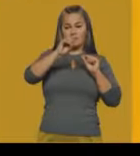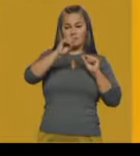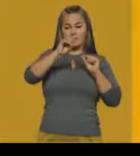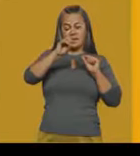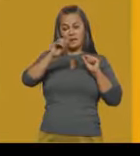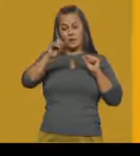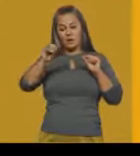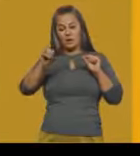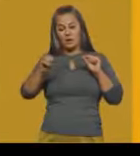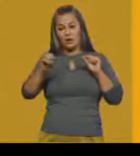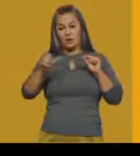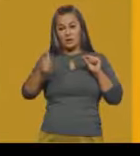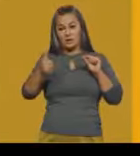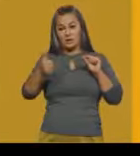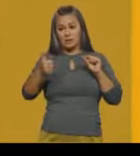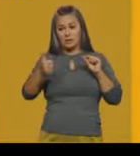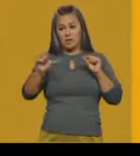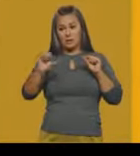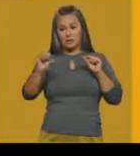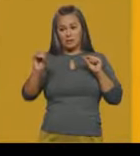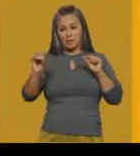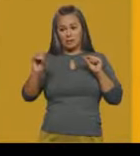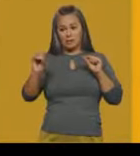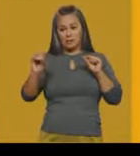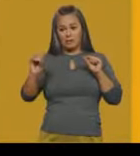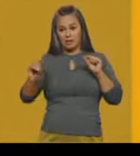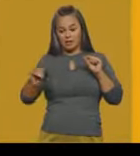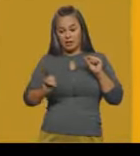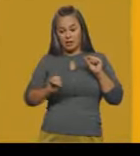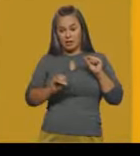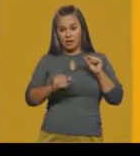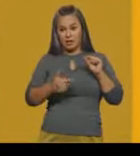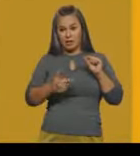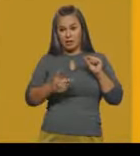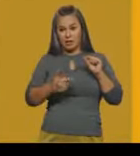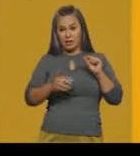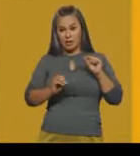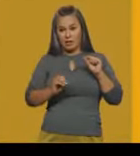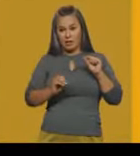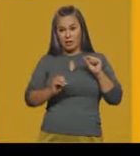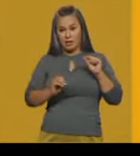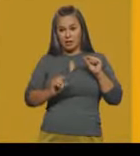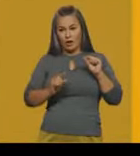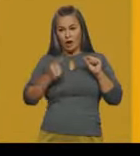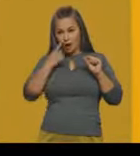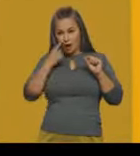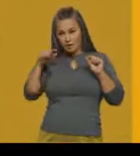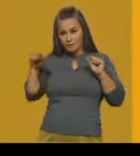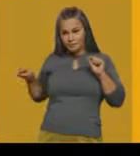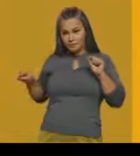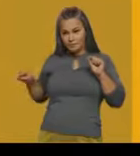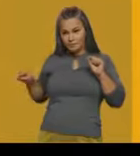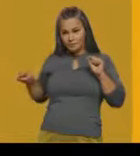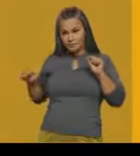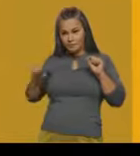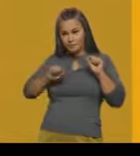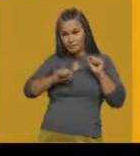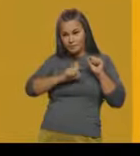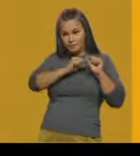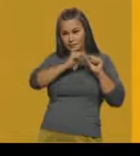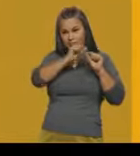graus, eu vou ter π radianos. Quando eu tiver 270, 3π sobre 2 radianos.